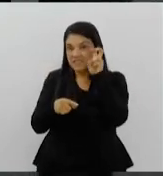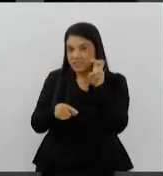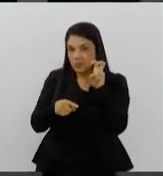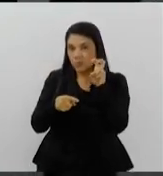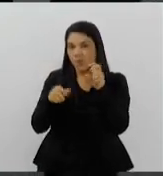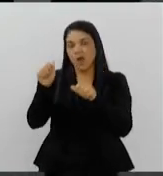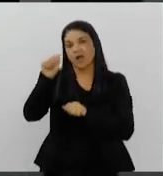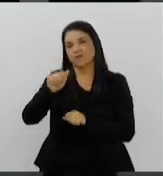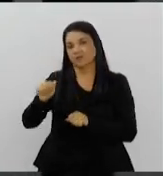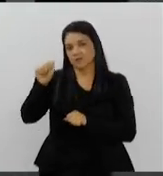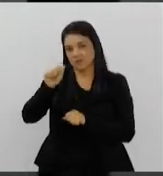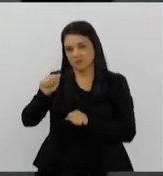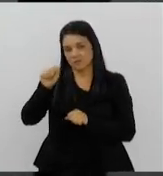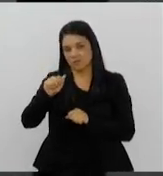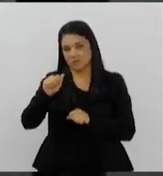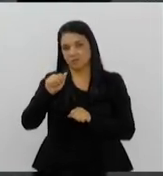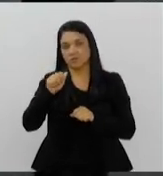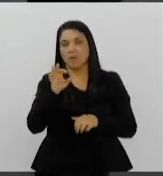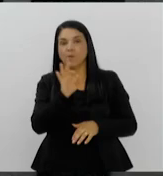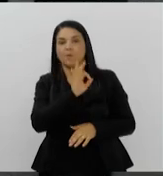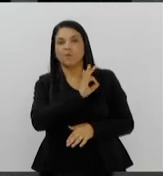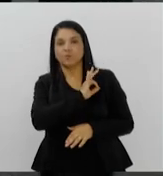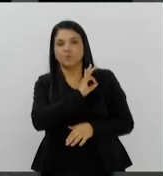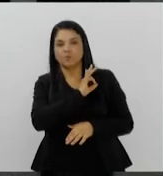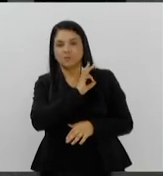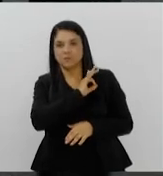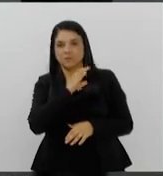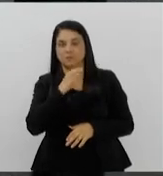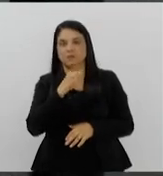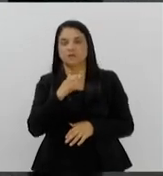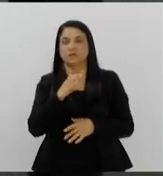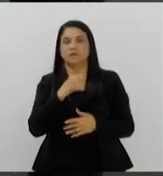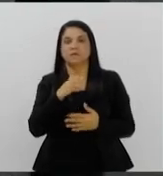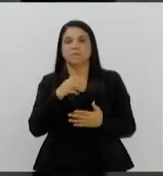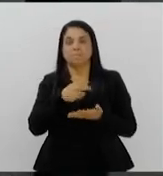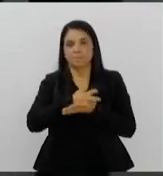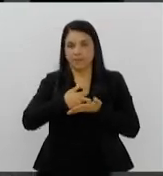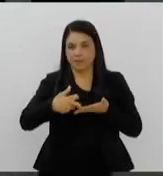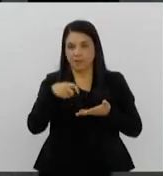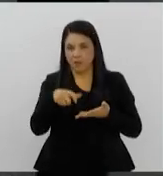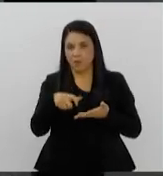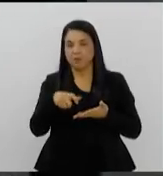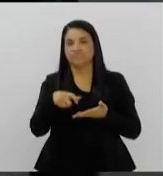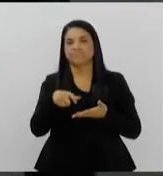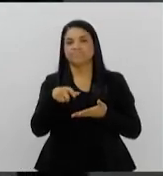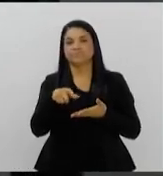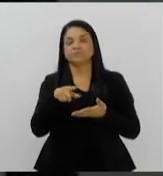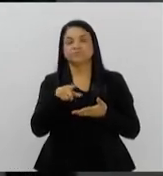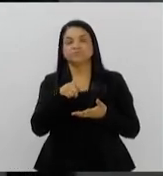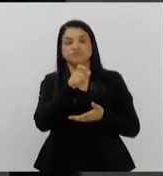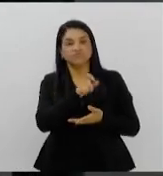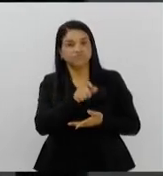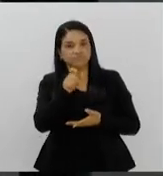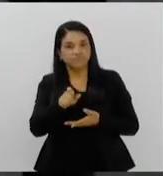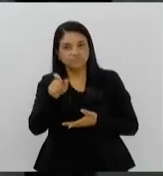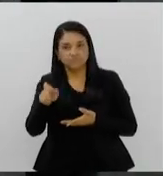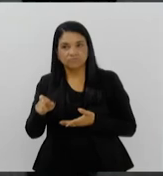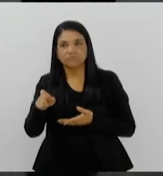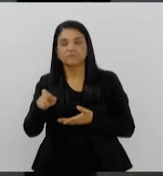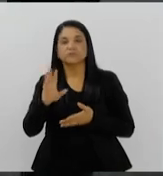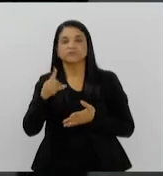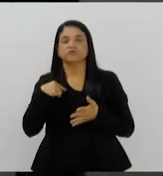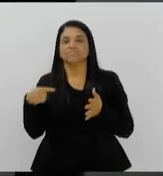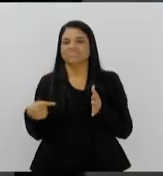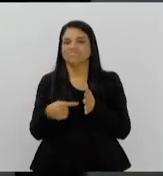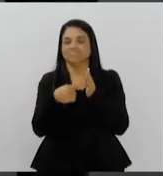atrás, uma operação legítima, que estava expondo ali algumas deficiências das muitas que a gente já relatou